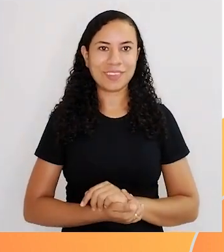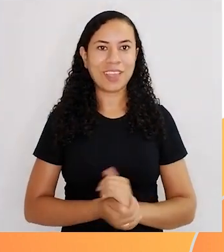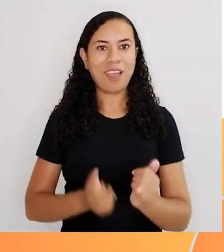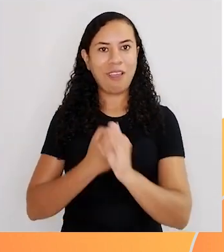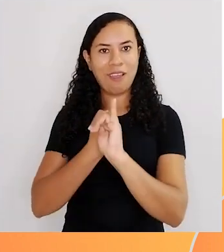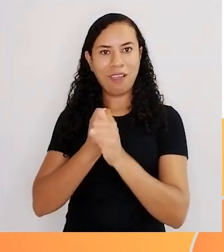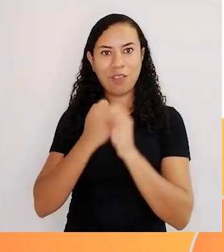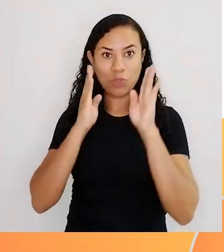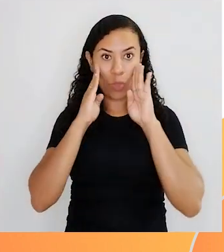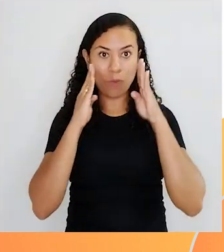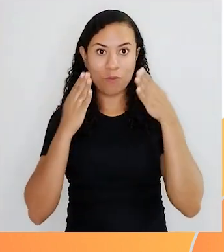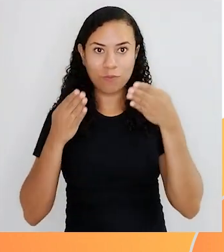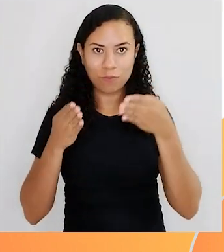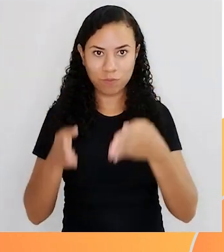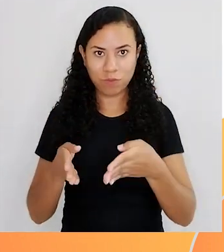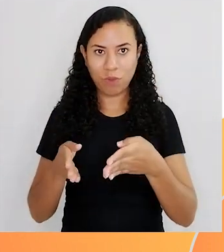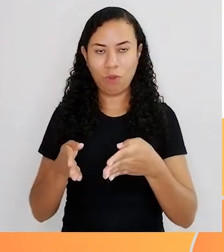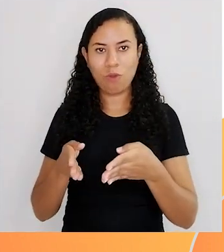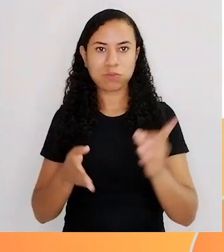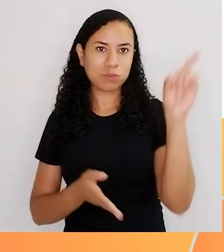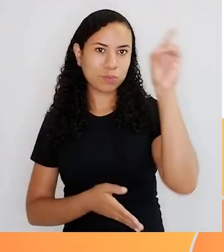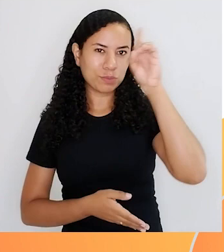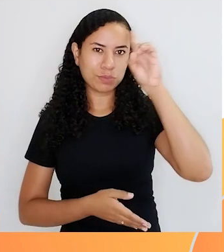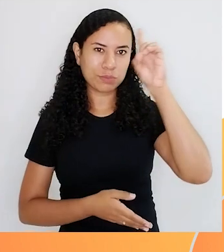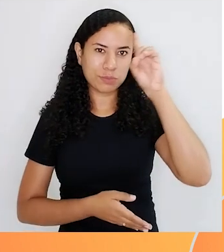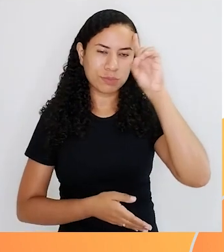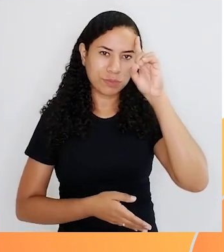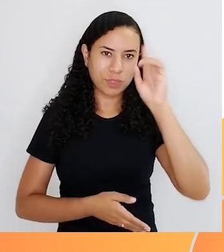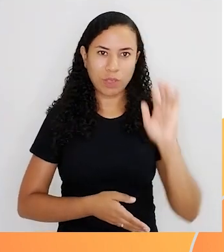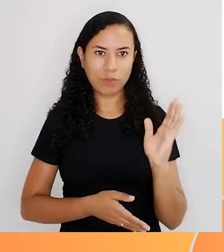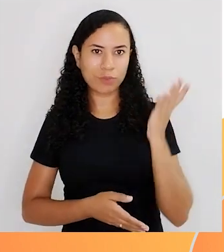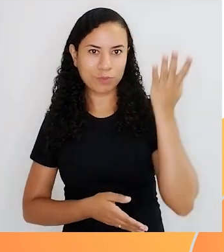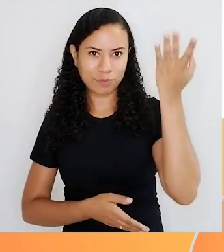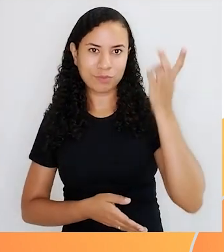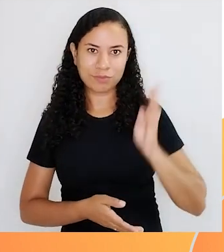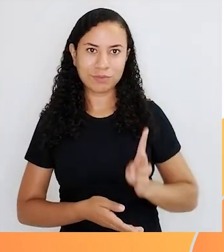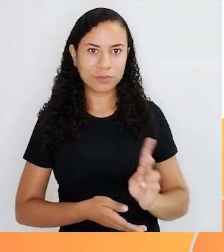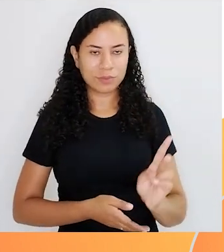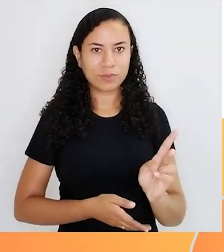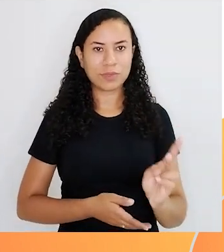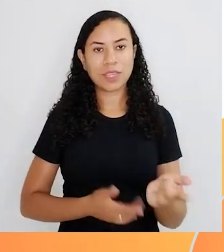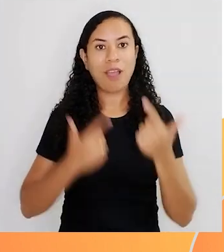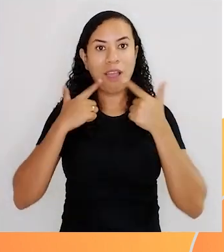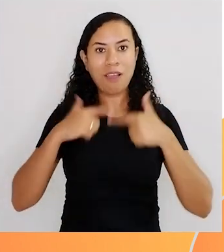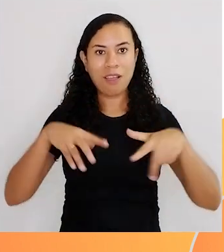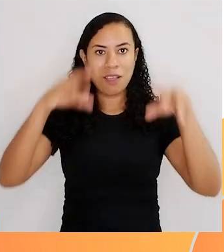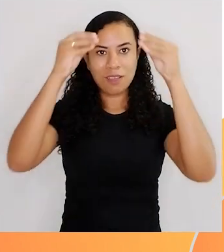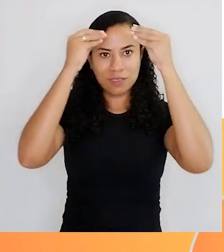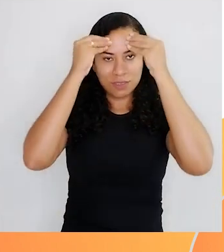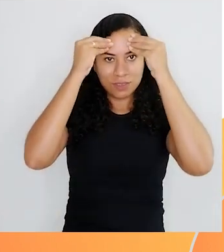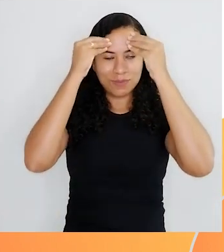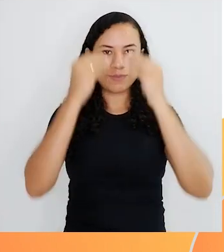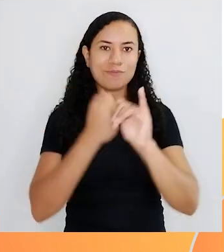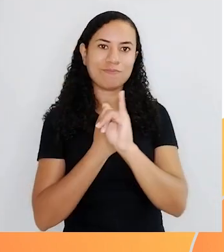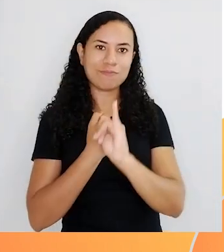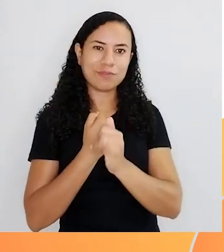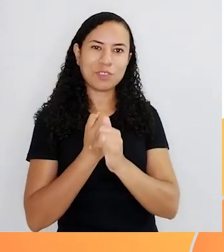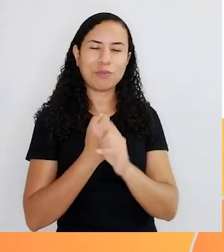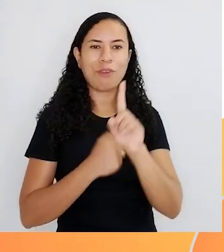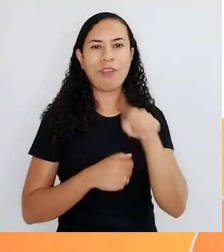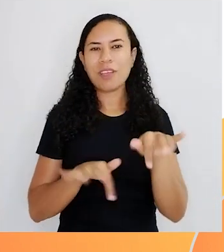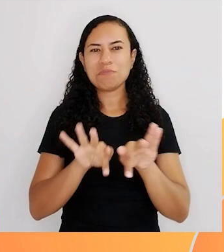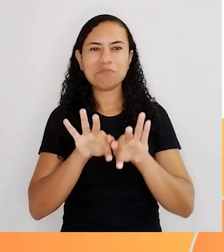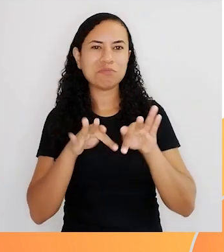num fato do dia a dia, num fato cotidiano. A linguagem de uma crônica é uma linguagem simples, é